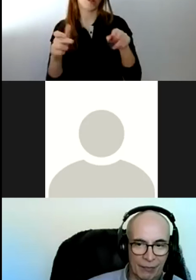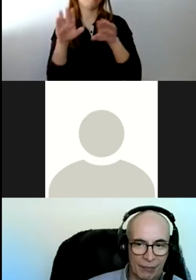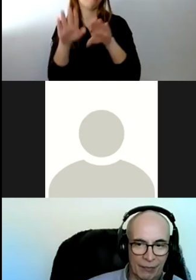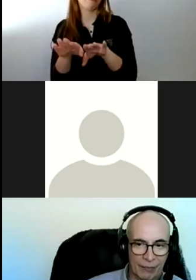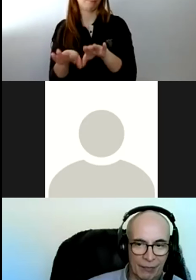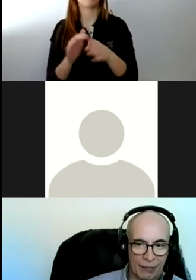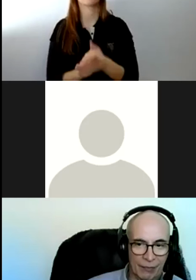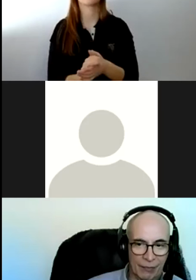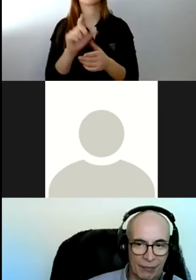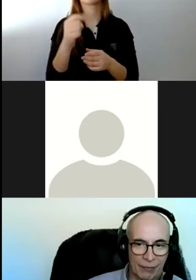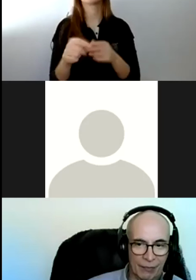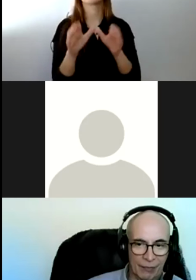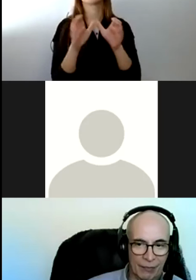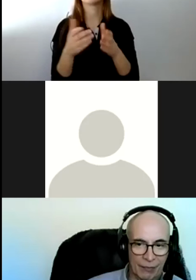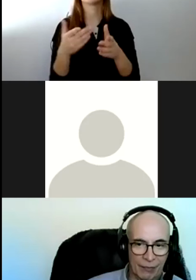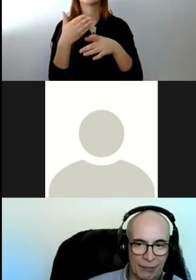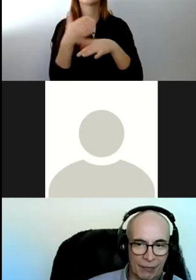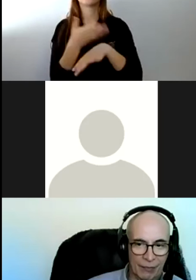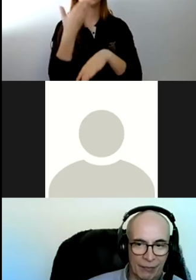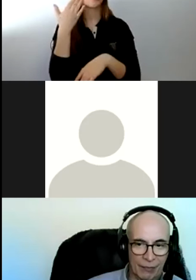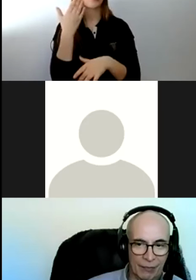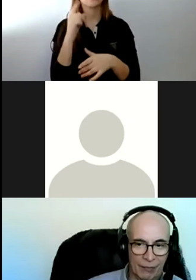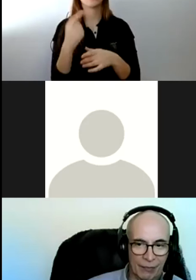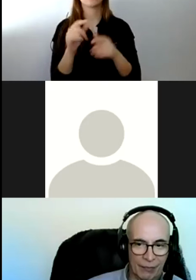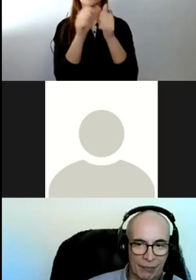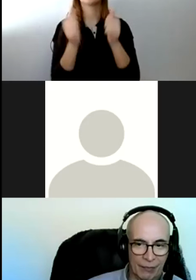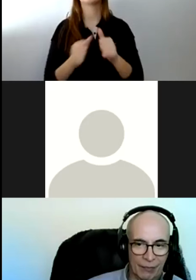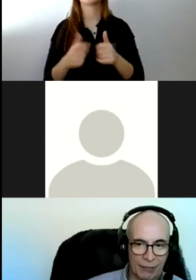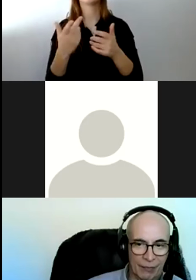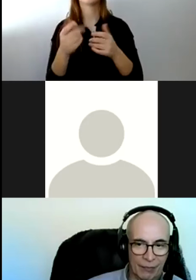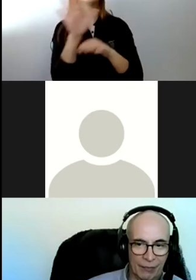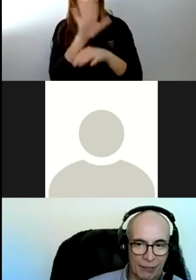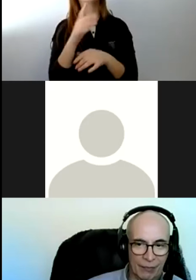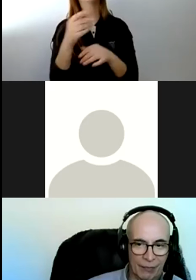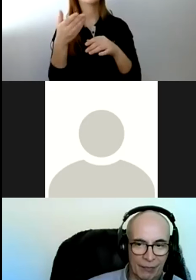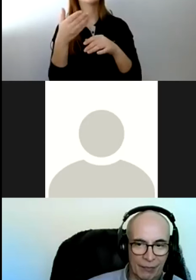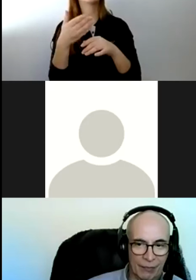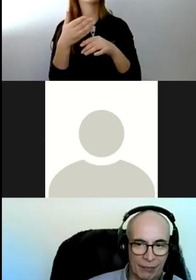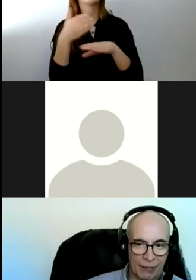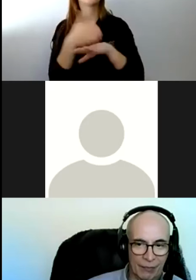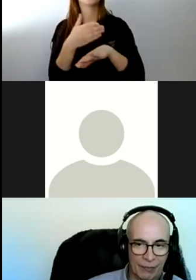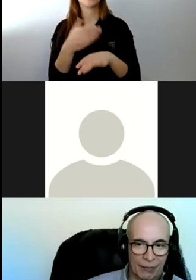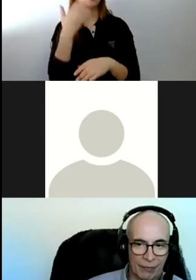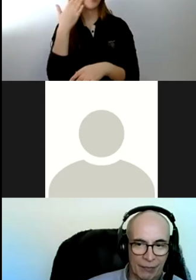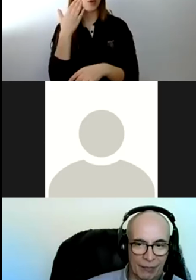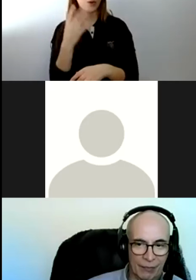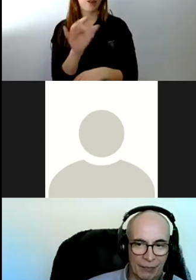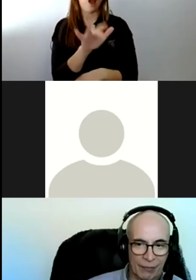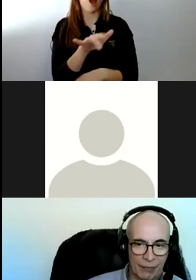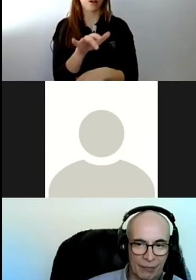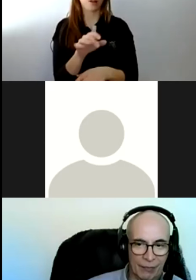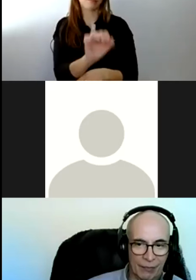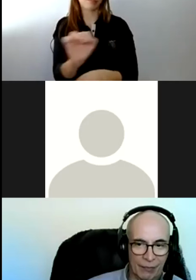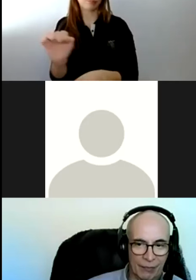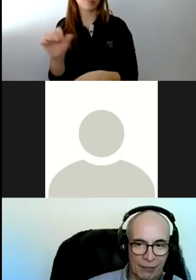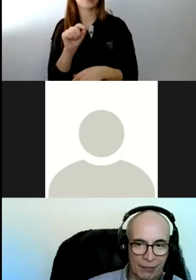locais de intervenção precoce, que integram o Sistema Nacional de Intervenção Precoce a nível local, e equipas de profissionais